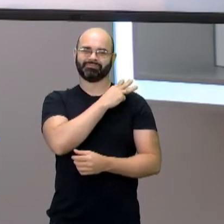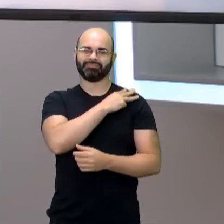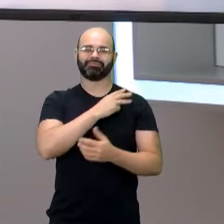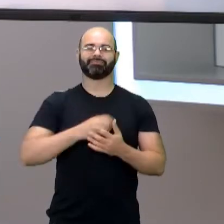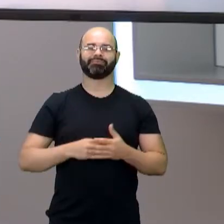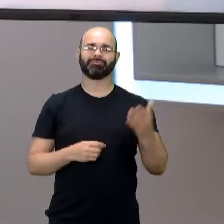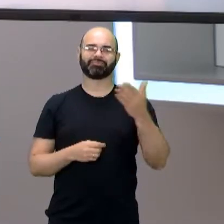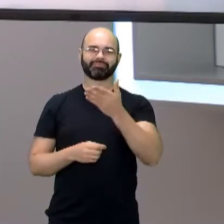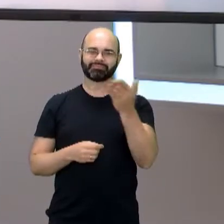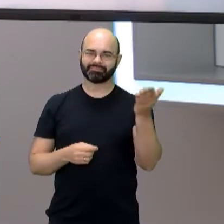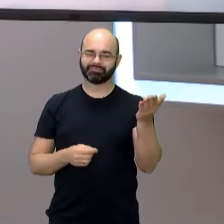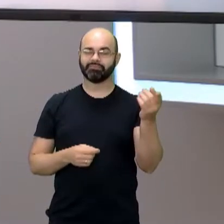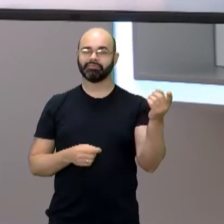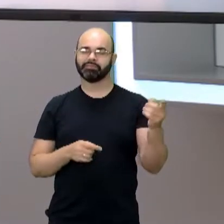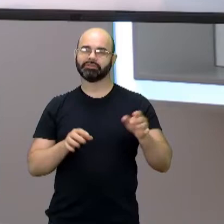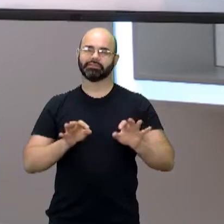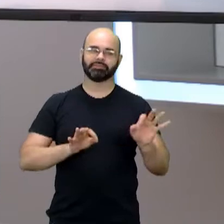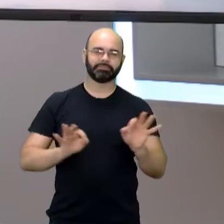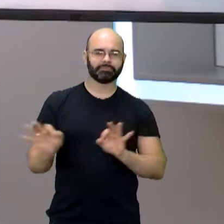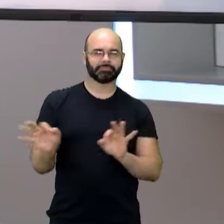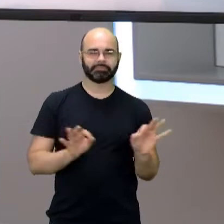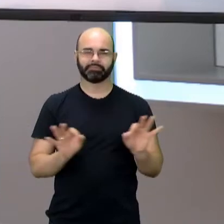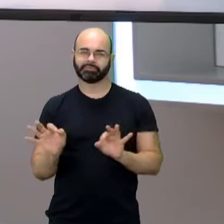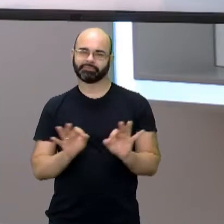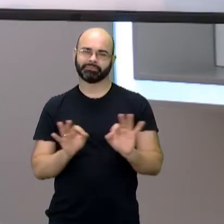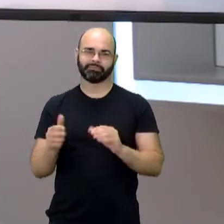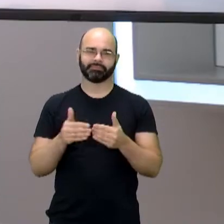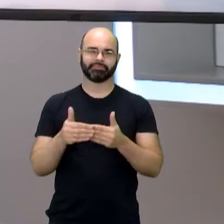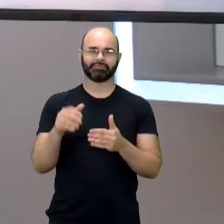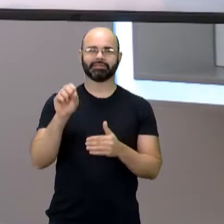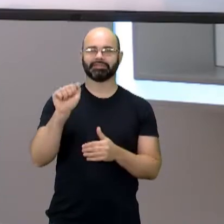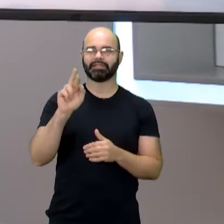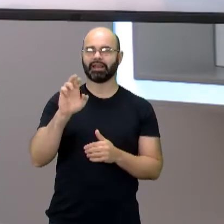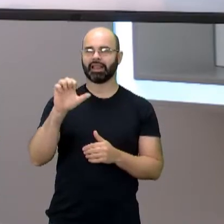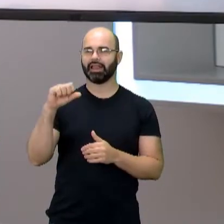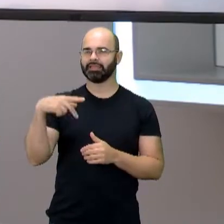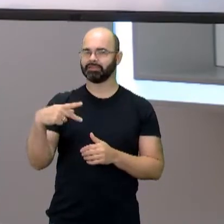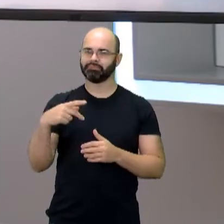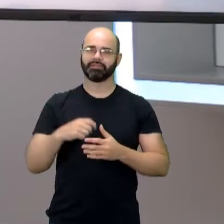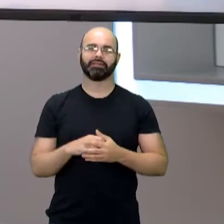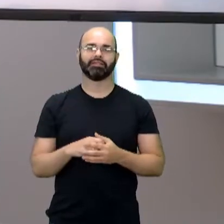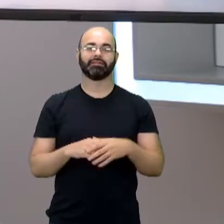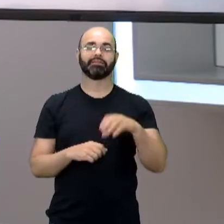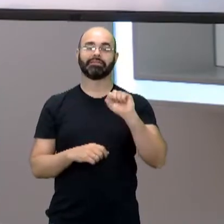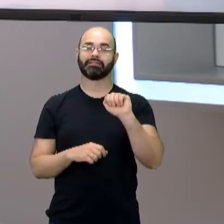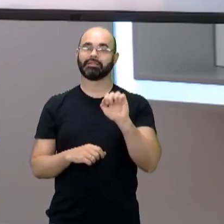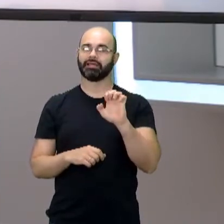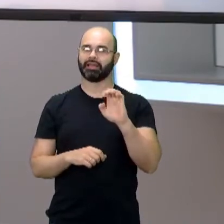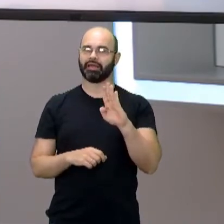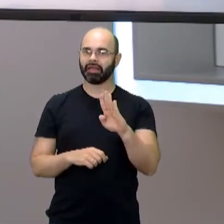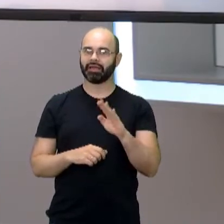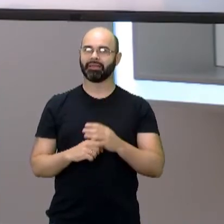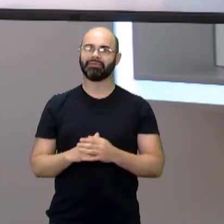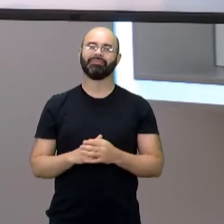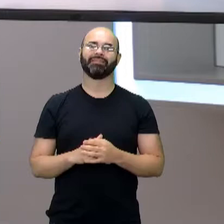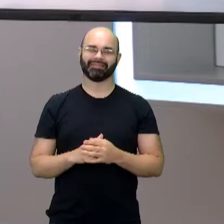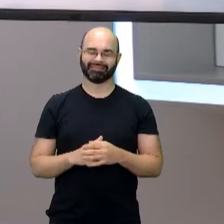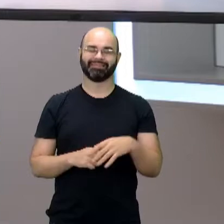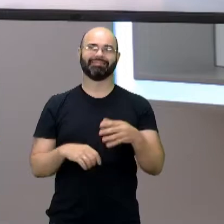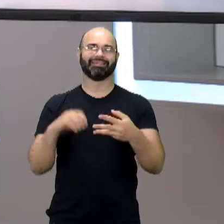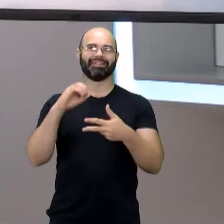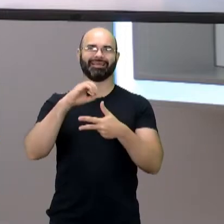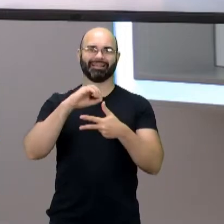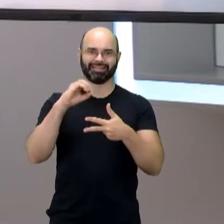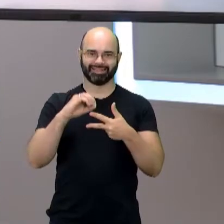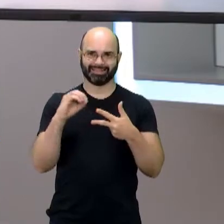vocês estão aí já se preparando para fazer Saresp, para fazer Saeb, muitas provas, Enem,